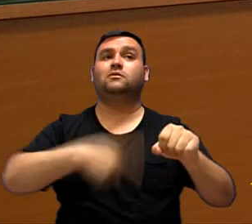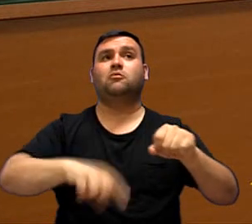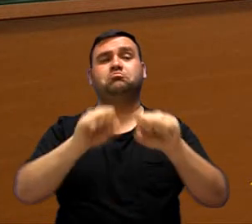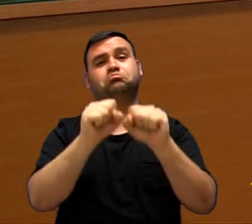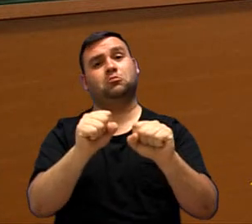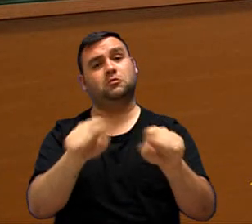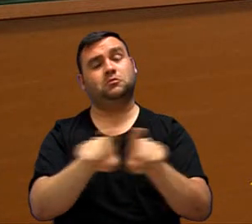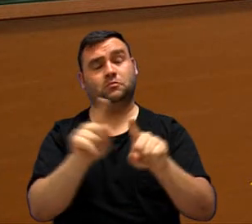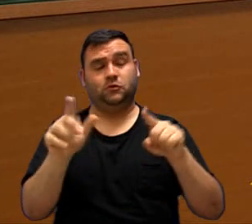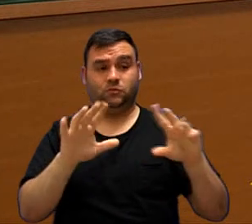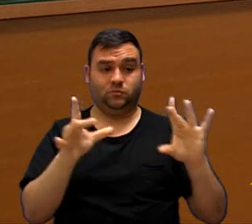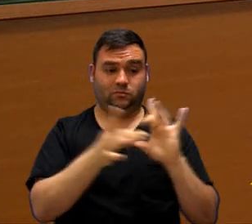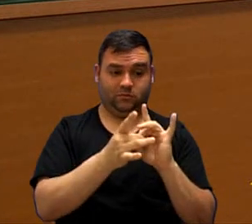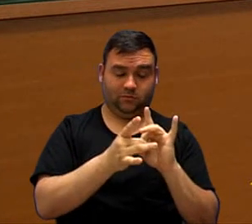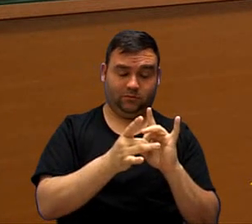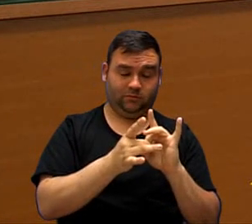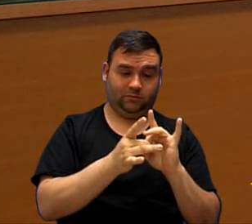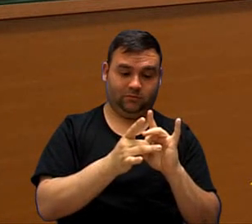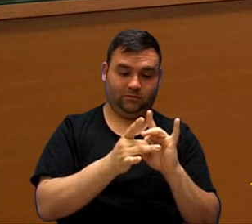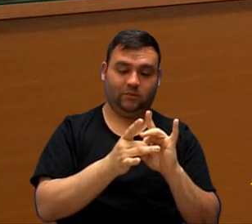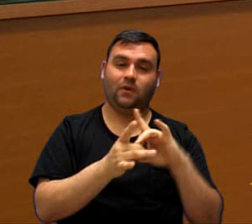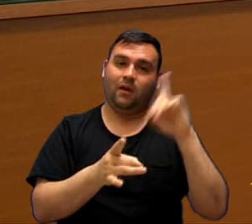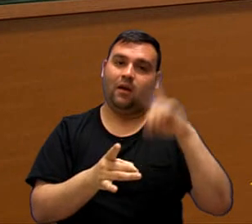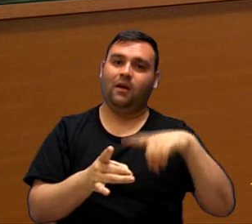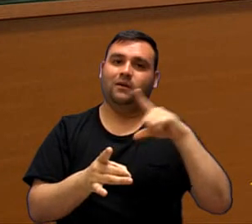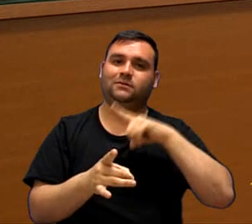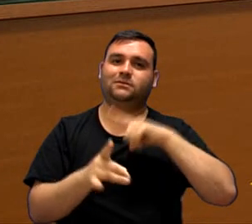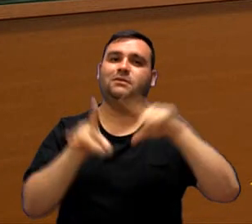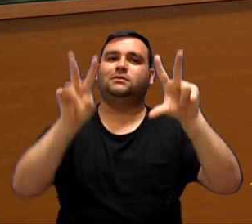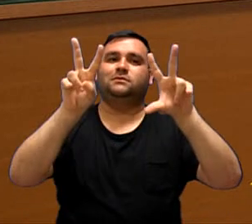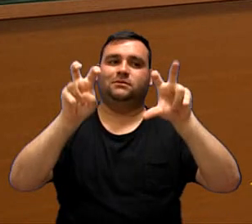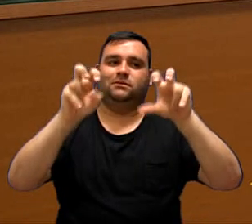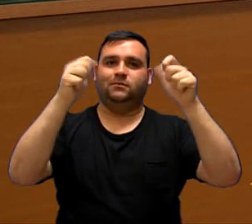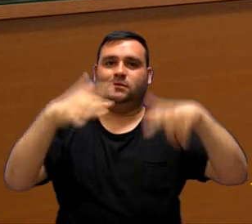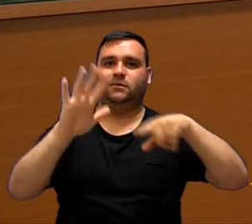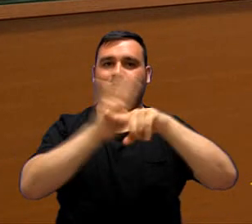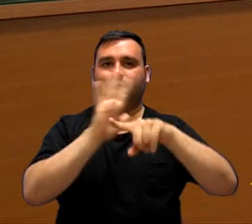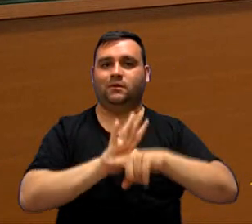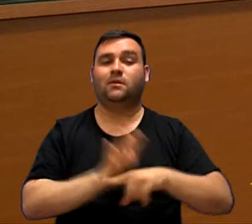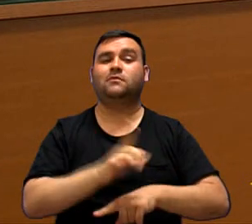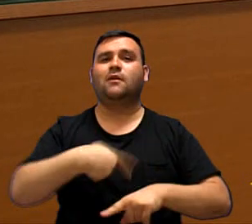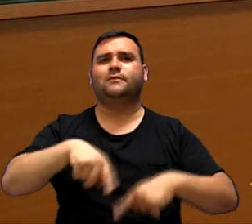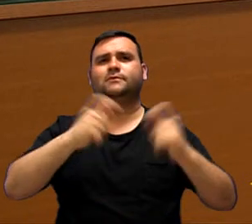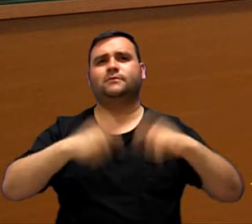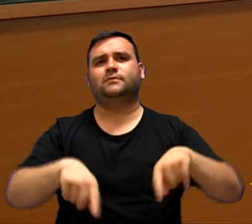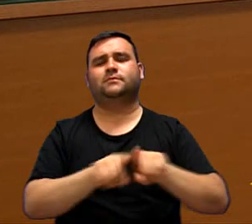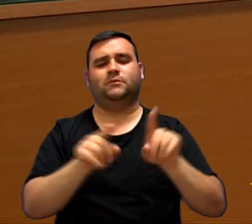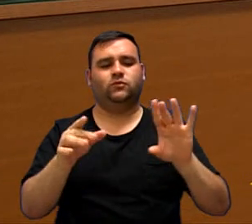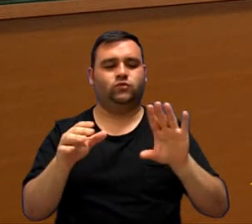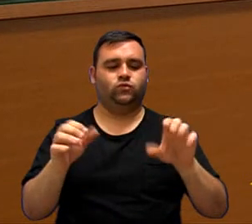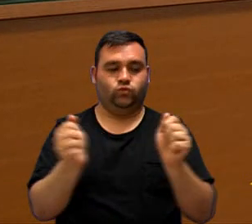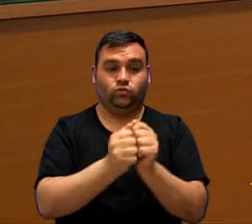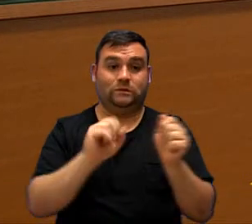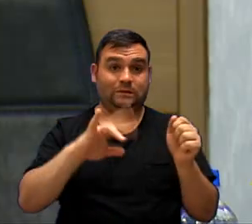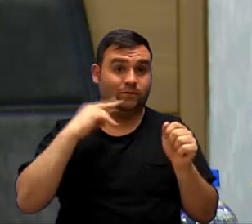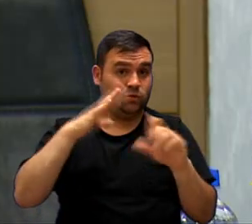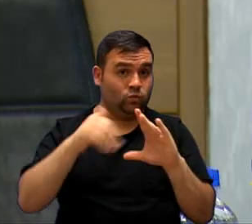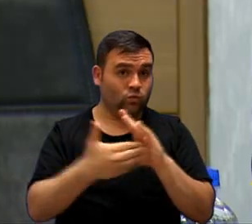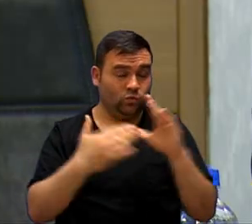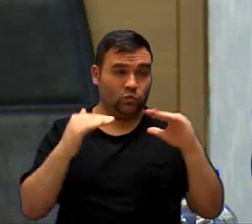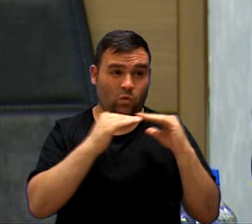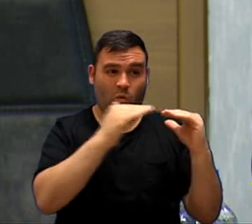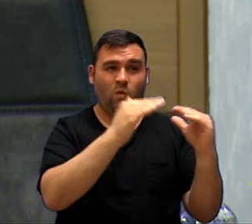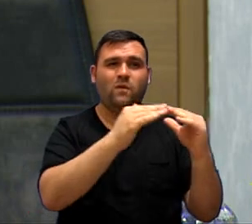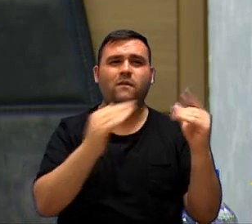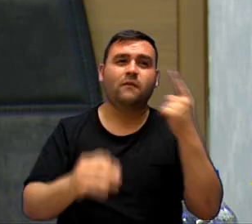O que a gente pode fazer conjuntamente... que é especificamente sobre esse assunto. Sim. Aí. O que a gente pode fazer conjuntamente, se os vereadores aceitarem depois,